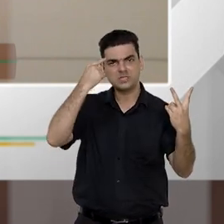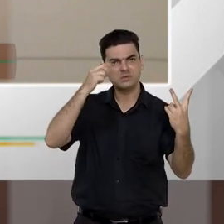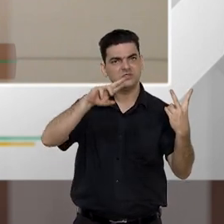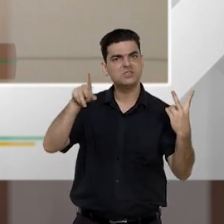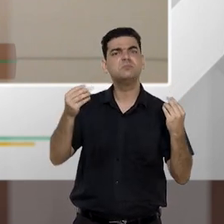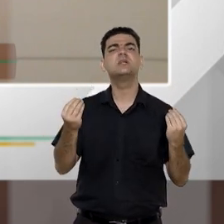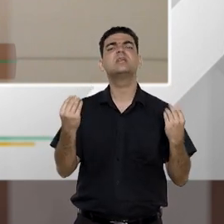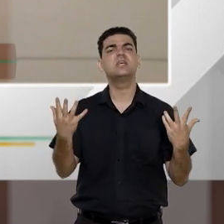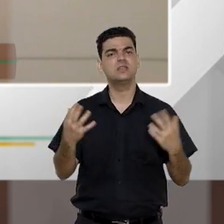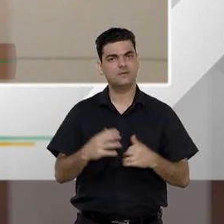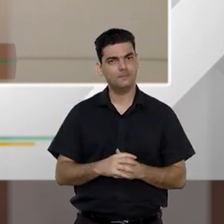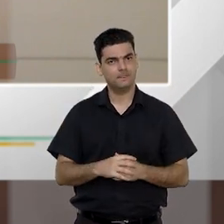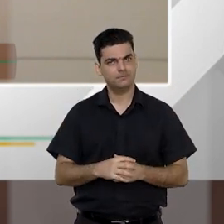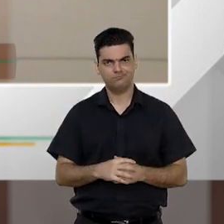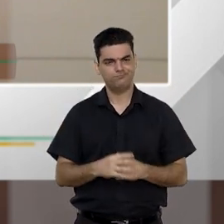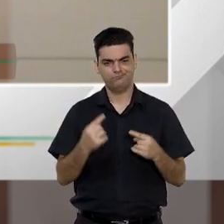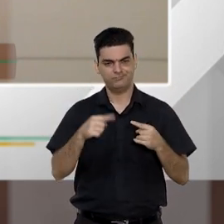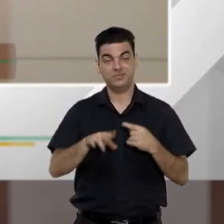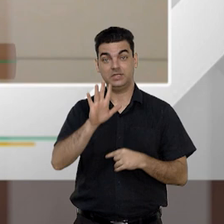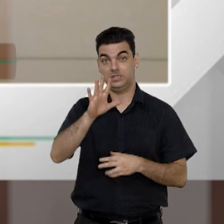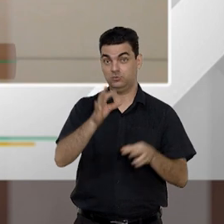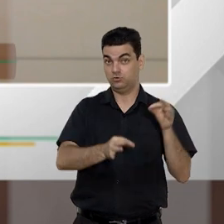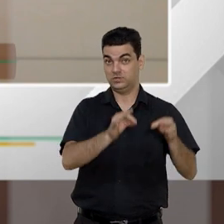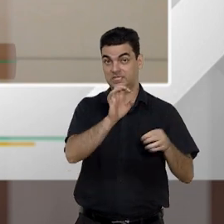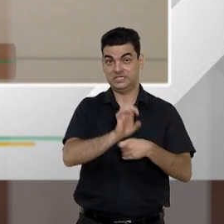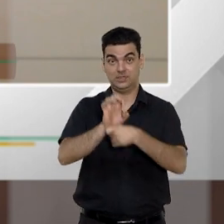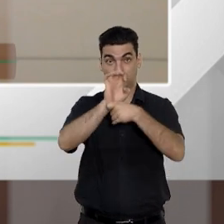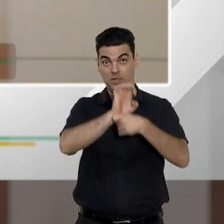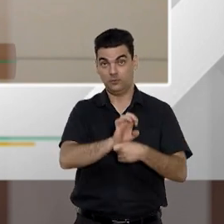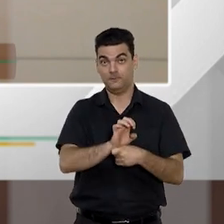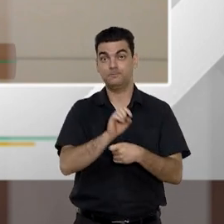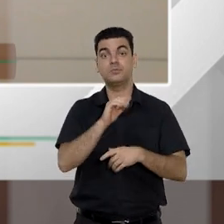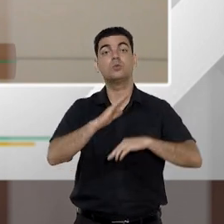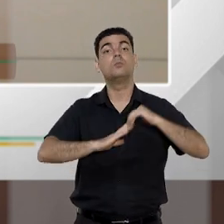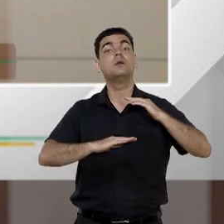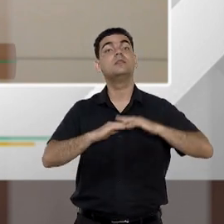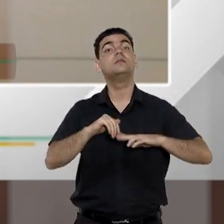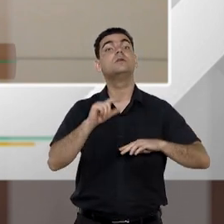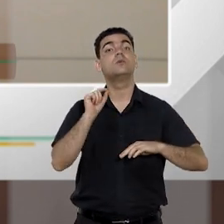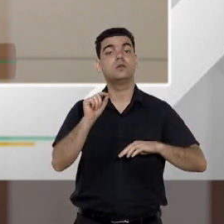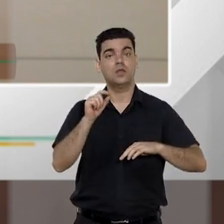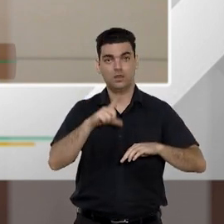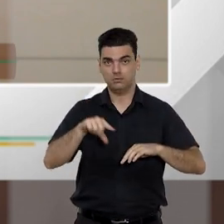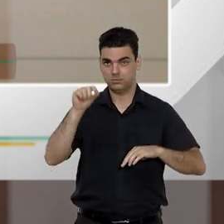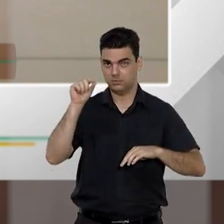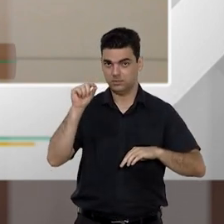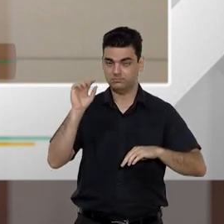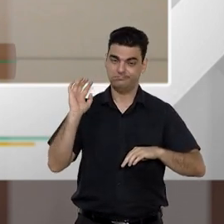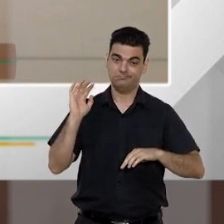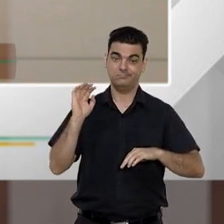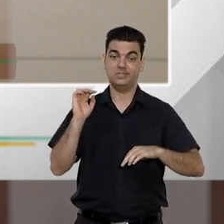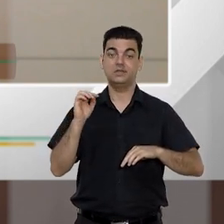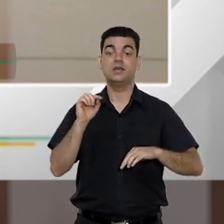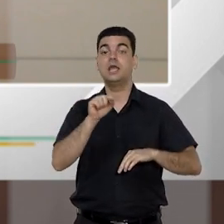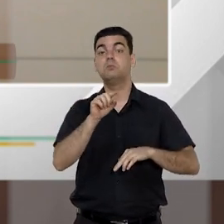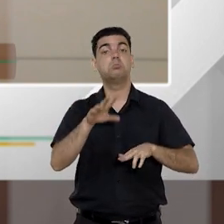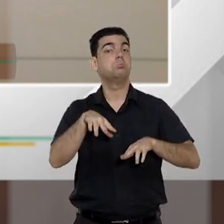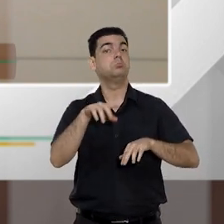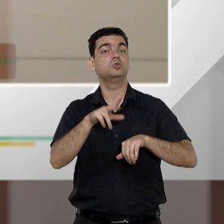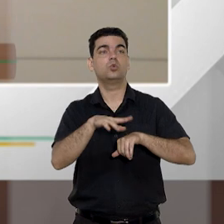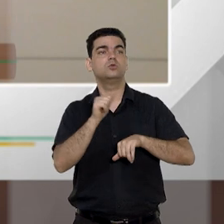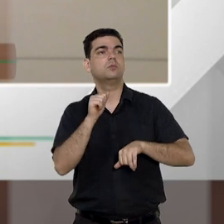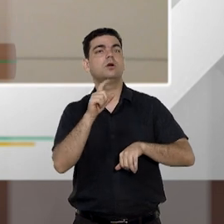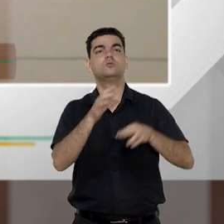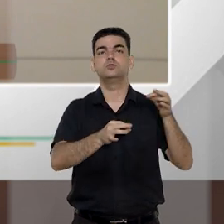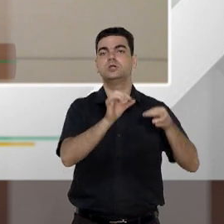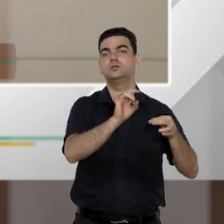termos interpretações diferentes? E não podemos esquecer que nos juizados estaduais a competência é opcional. Então, o